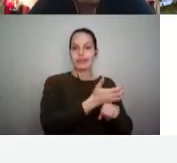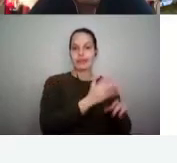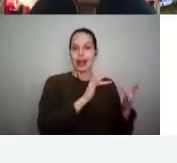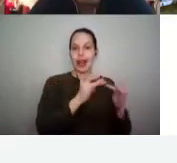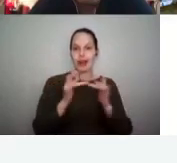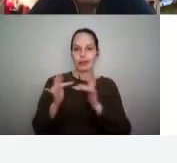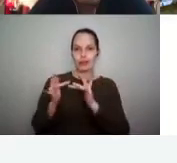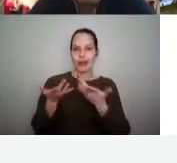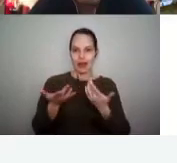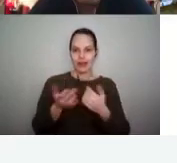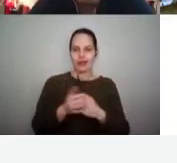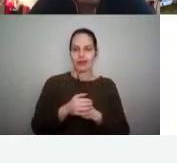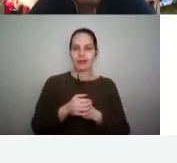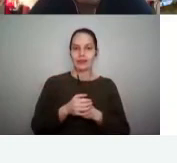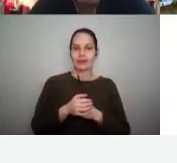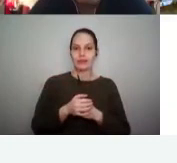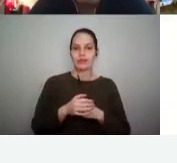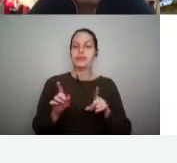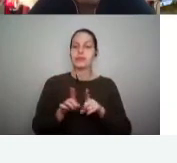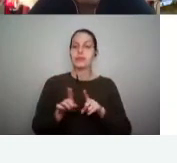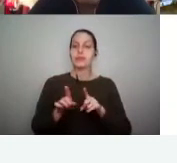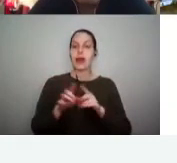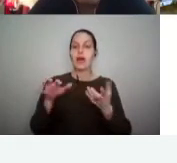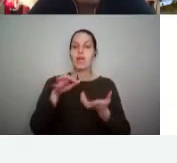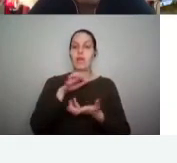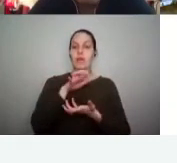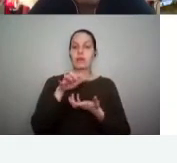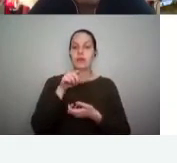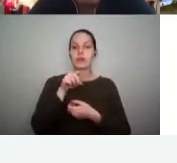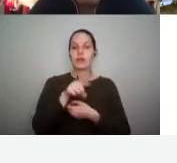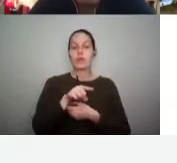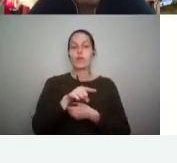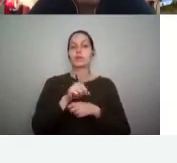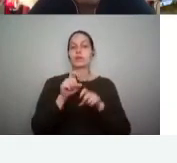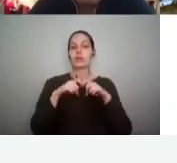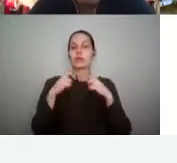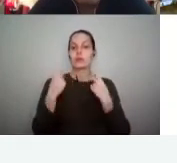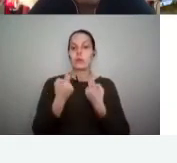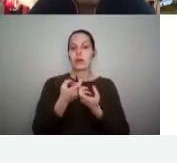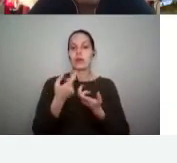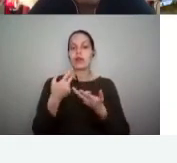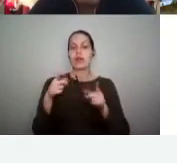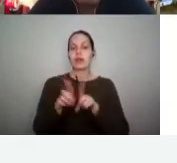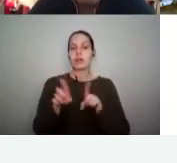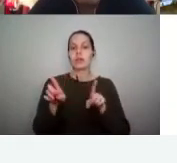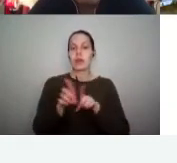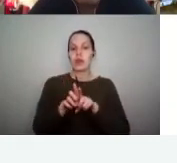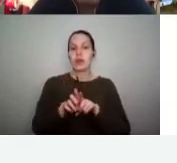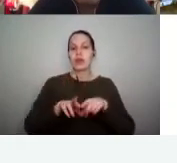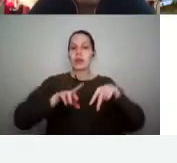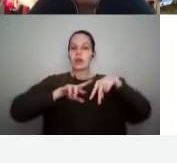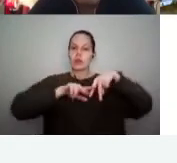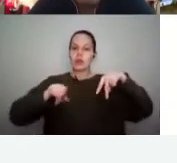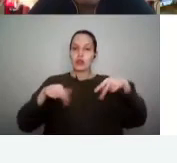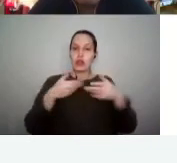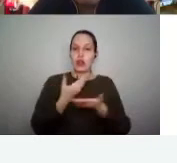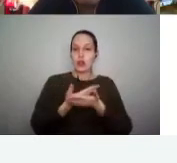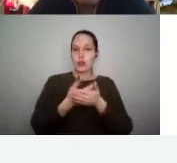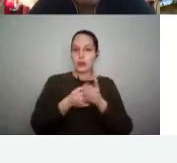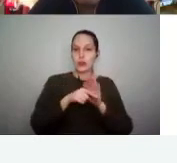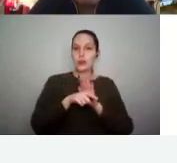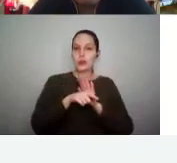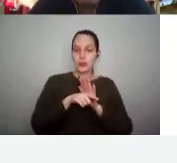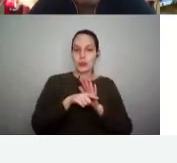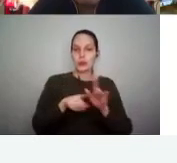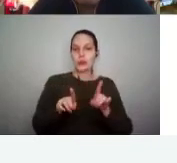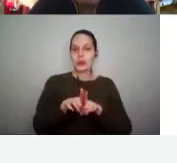Nós vivemos num tempo de revolução sexual e estudos de gênero. Então, também as caixinhas, do ponto de vista da